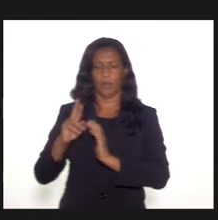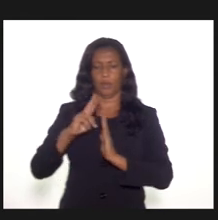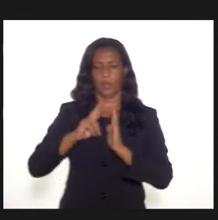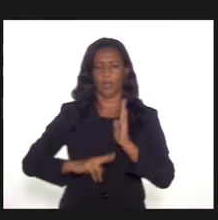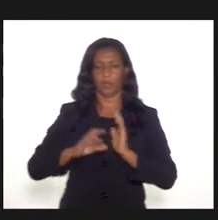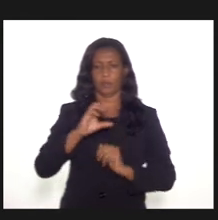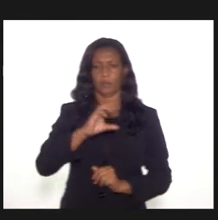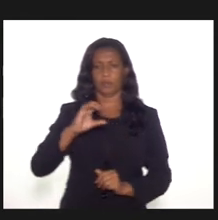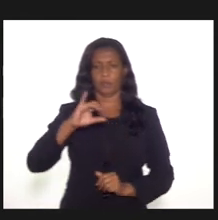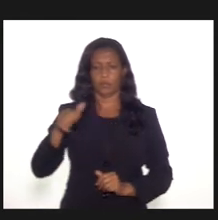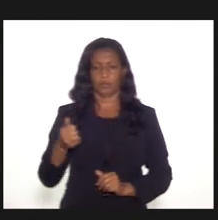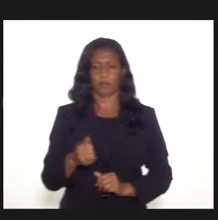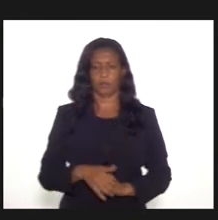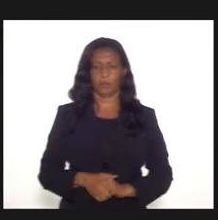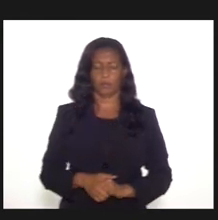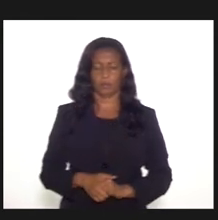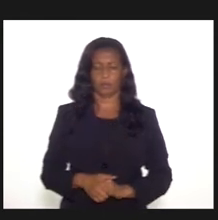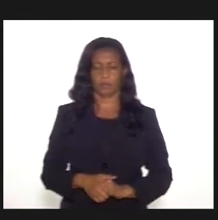CCJ.